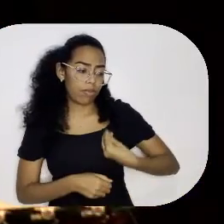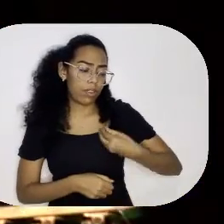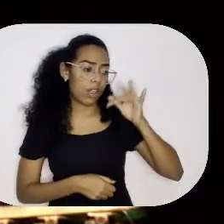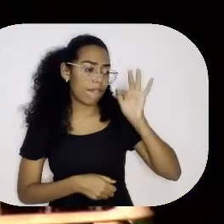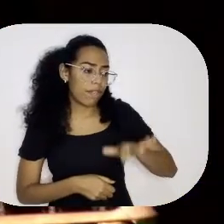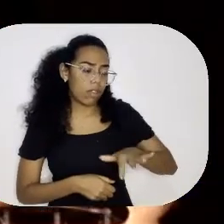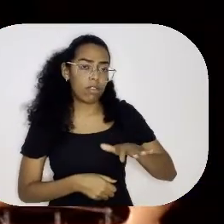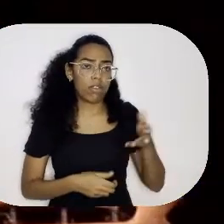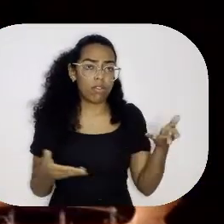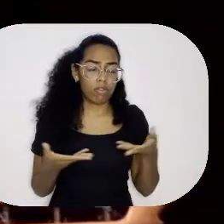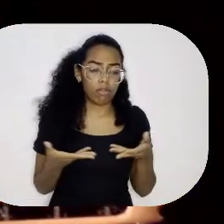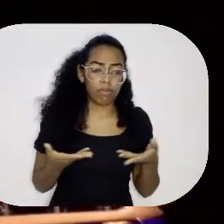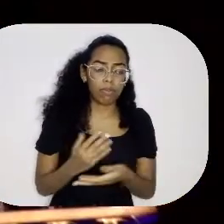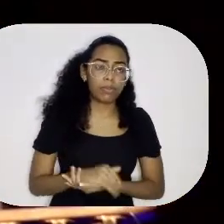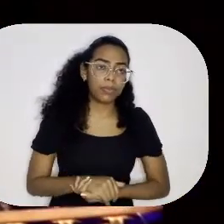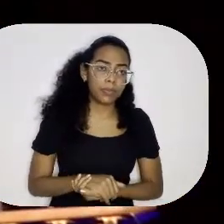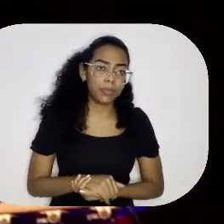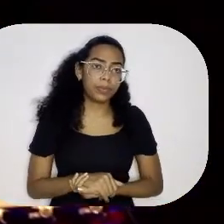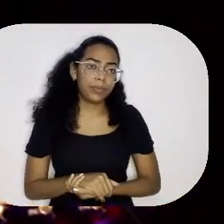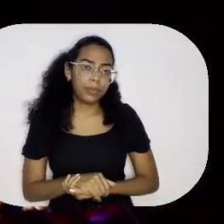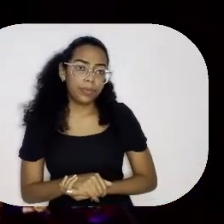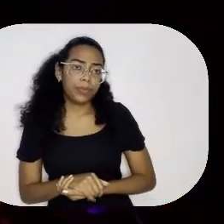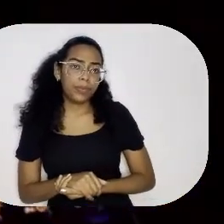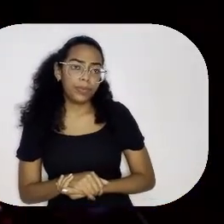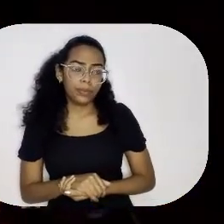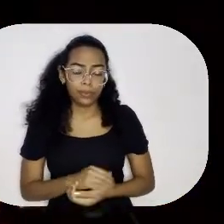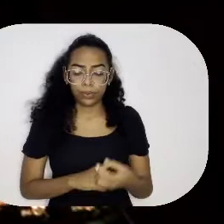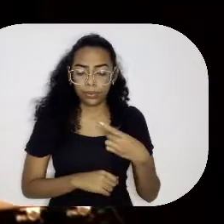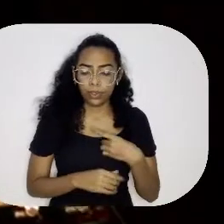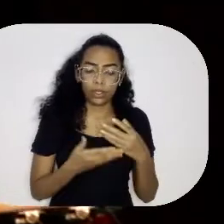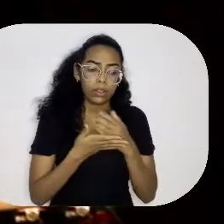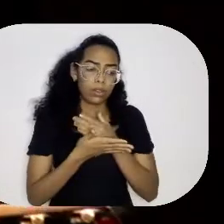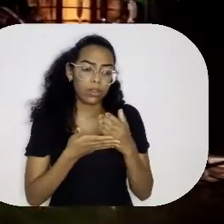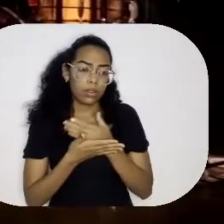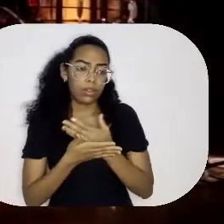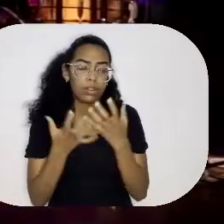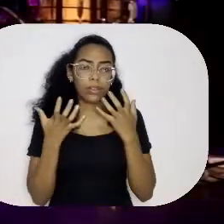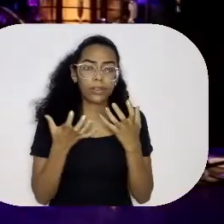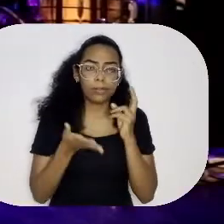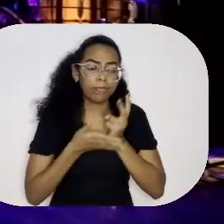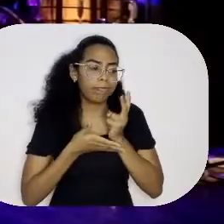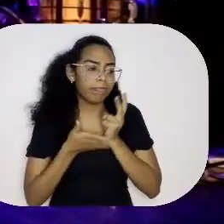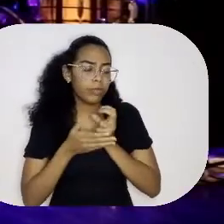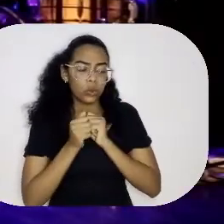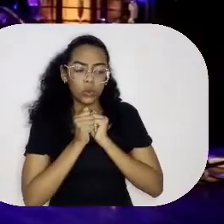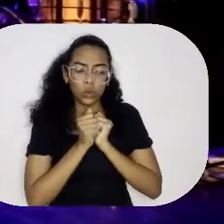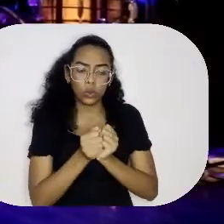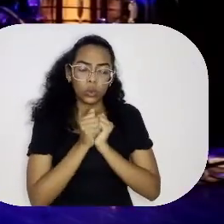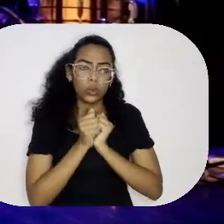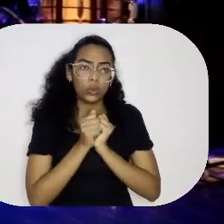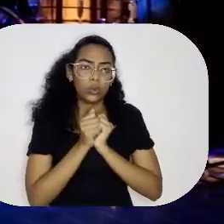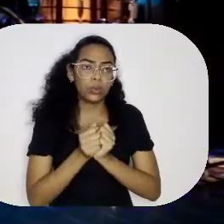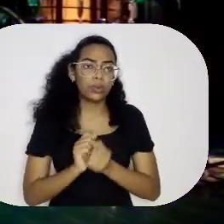A vida só acaba. Vamos juntos. Além do tempo normal eu